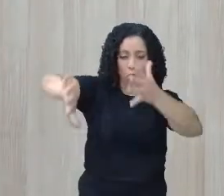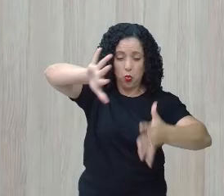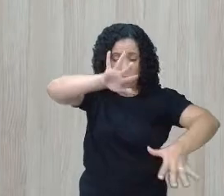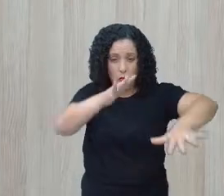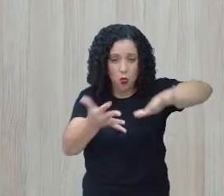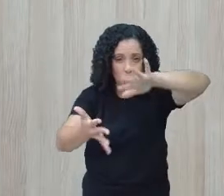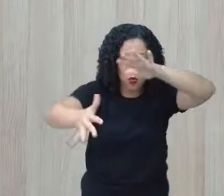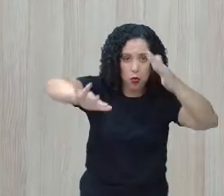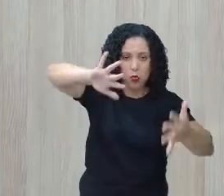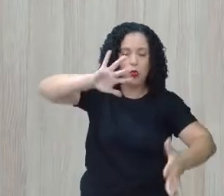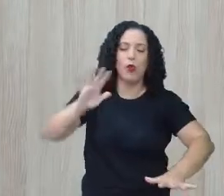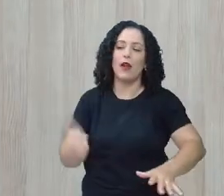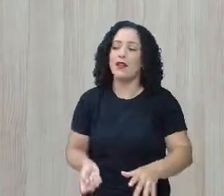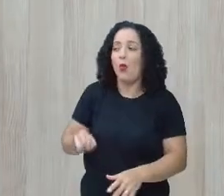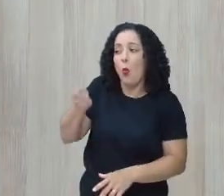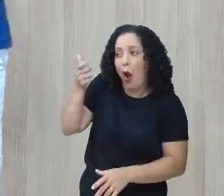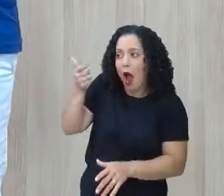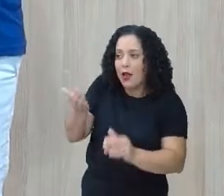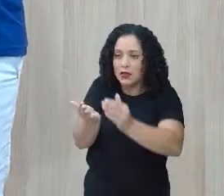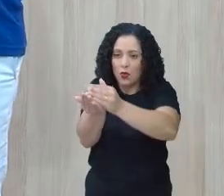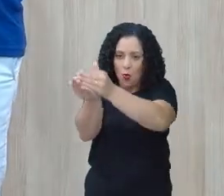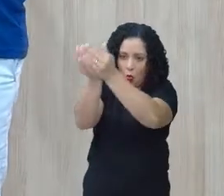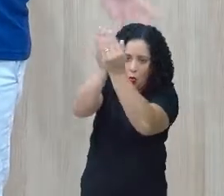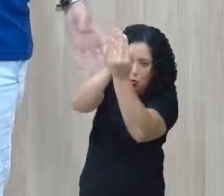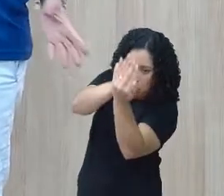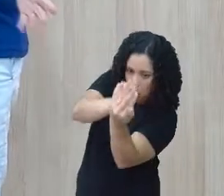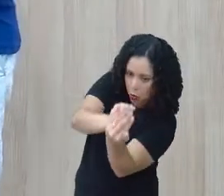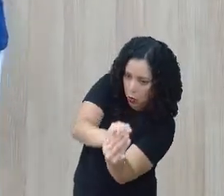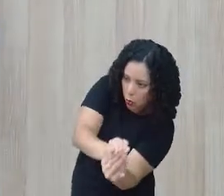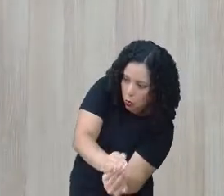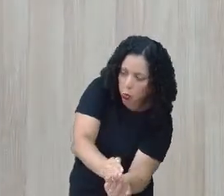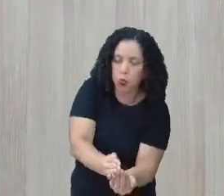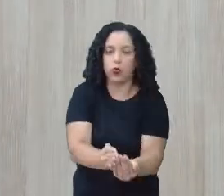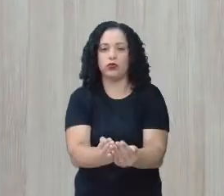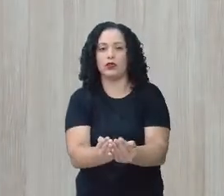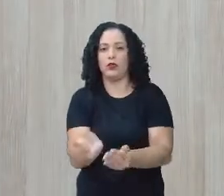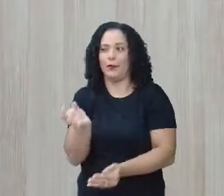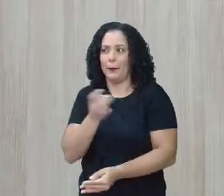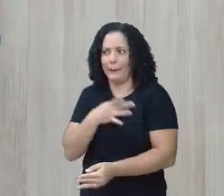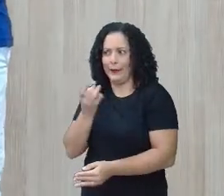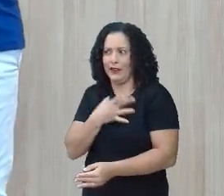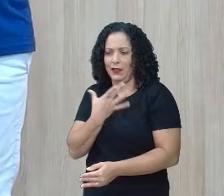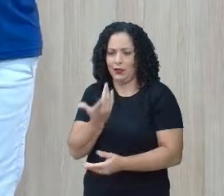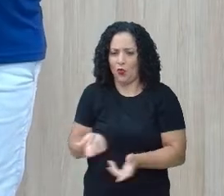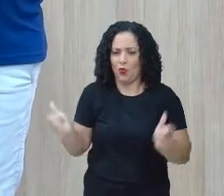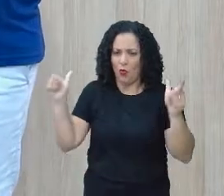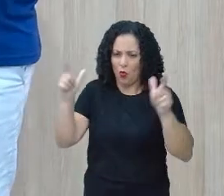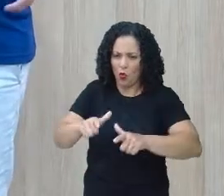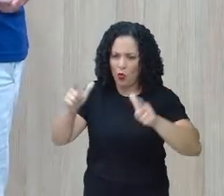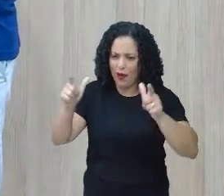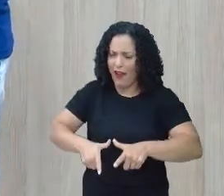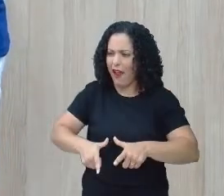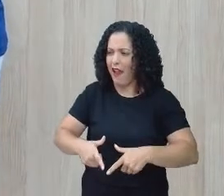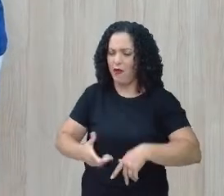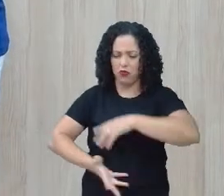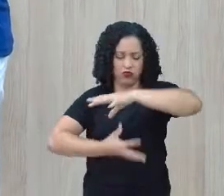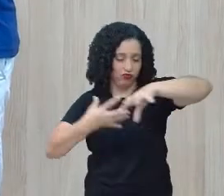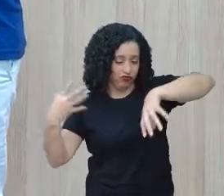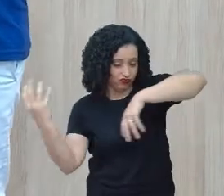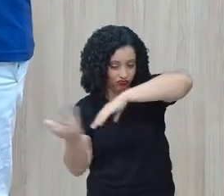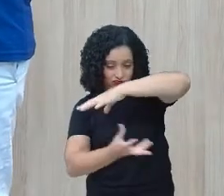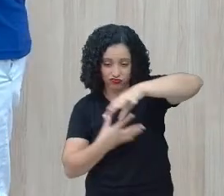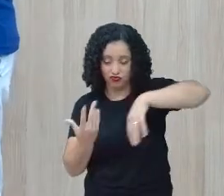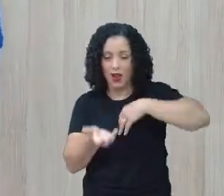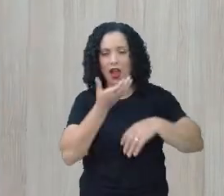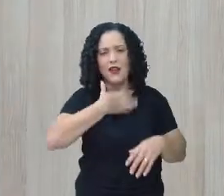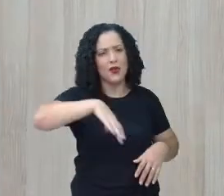passando aqui, a gente quase, né, que naufragou e eu passei a chamar o local de Cabo das Tormentas, né? Aí o rei